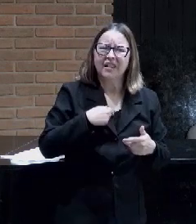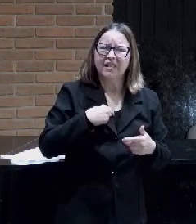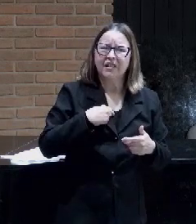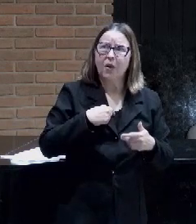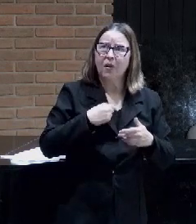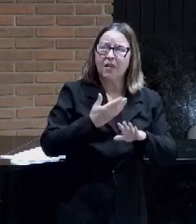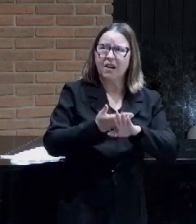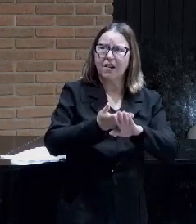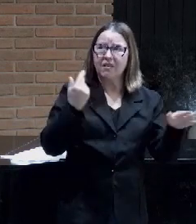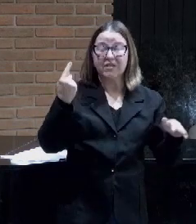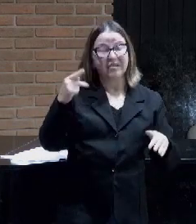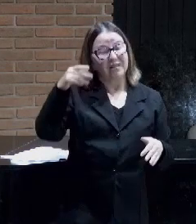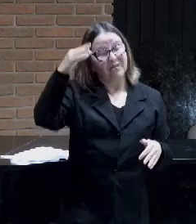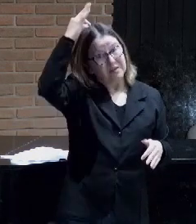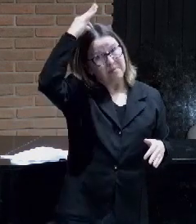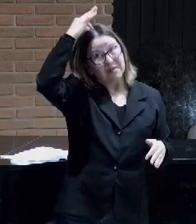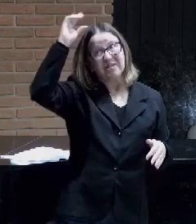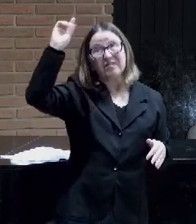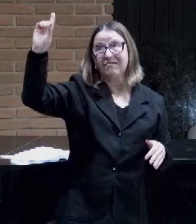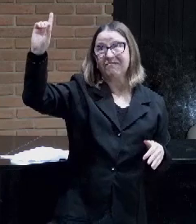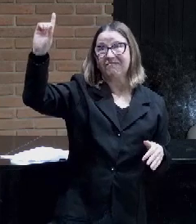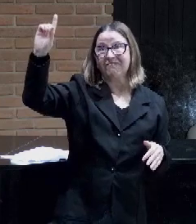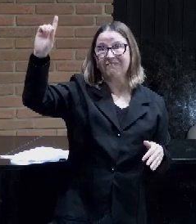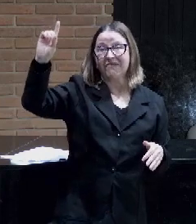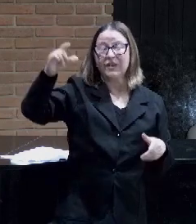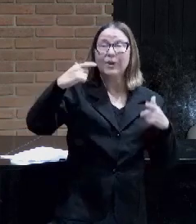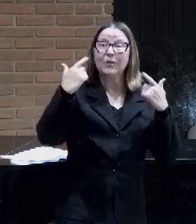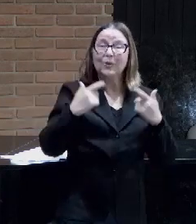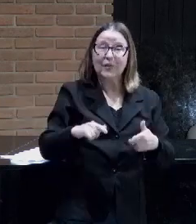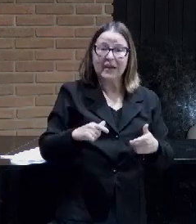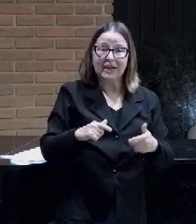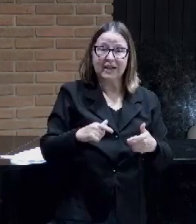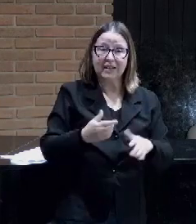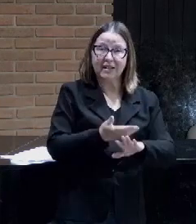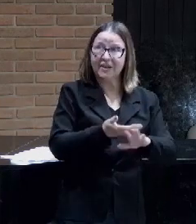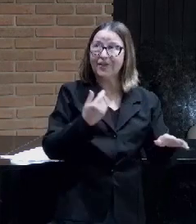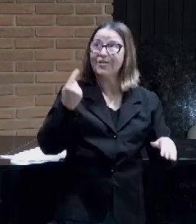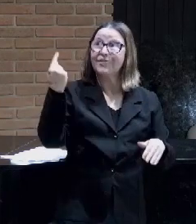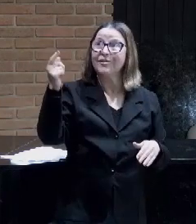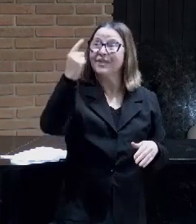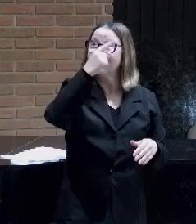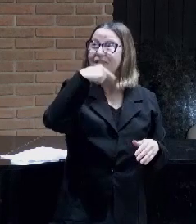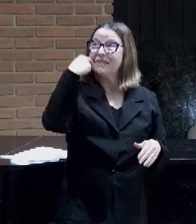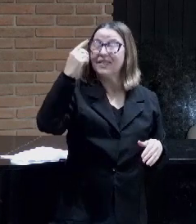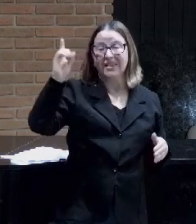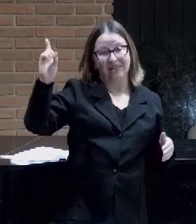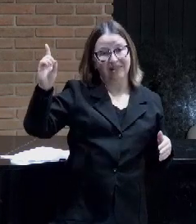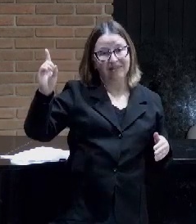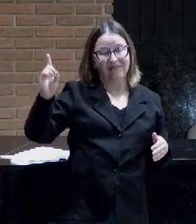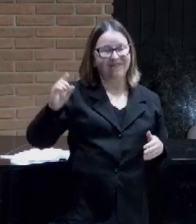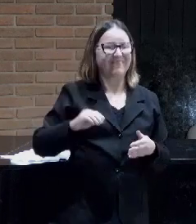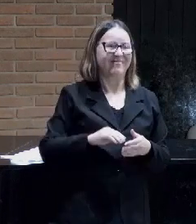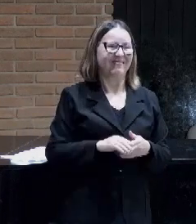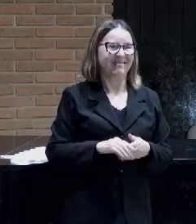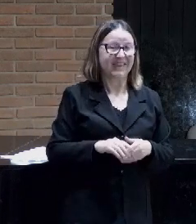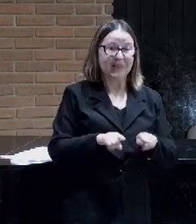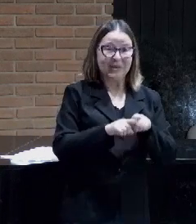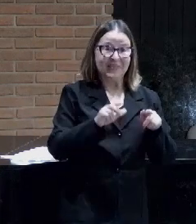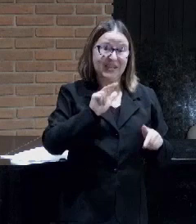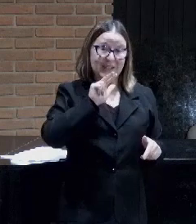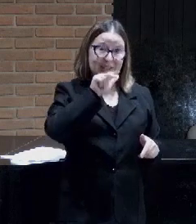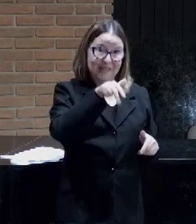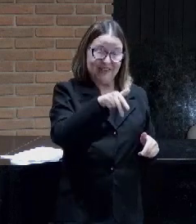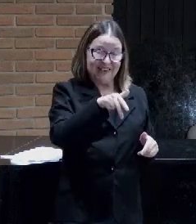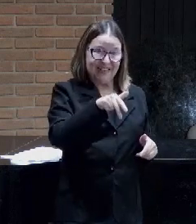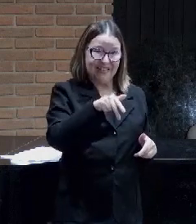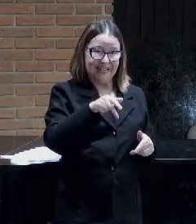interessante pensar, meus irmãos, isso a gente vai ver no capítulo 2 de Jonas, se eu tiver a oportunidade de dar continuidade ao estudo, mas que Jonas, ele fala muito